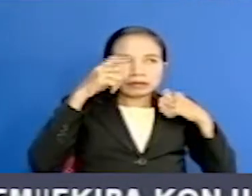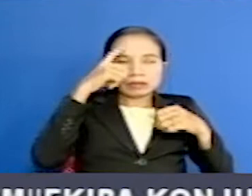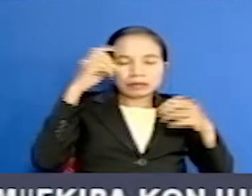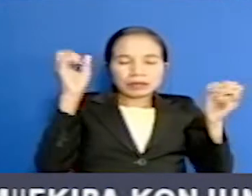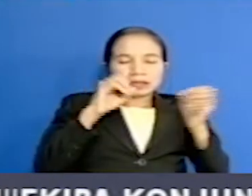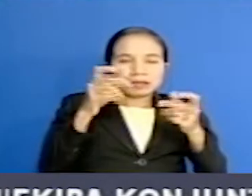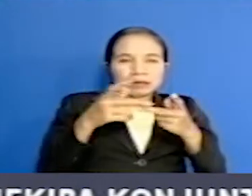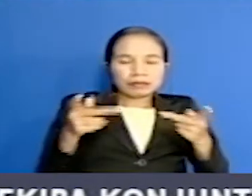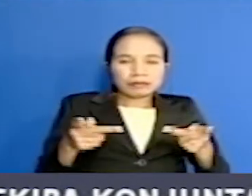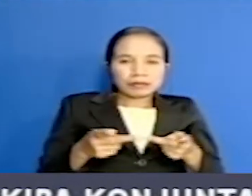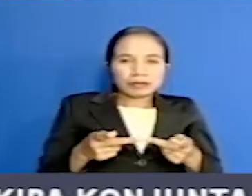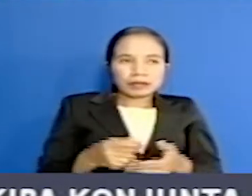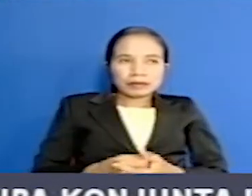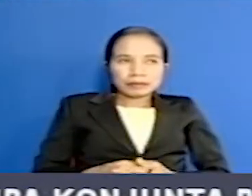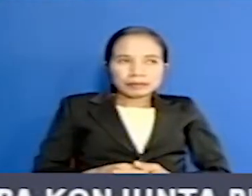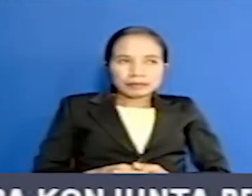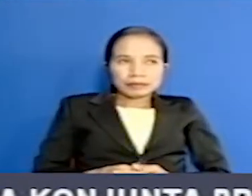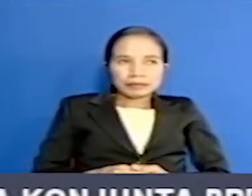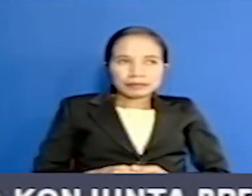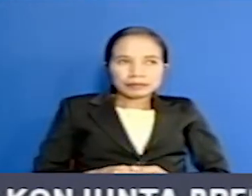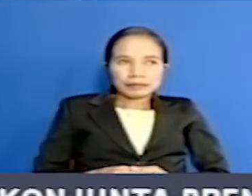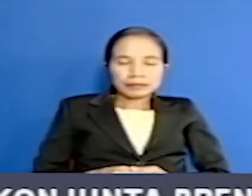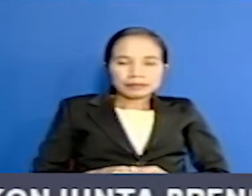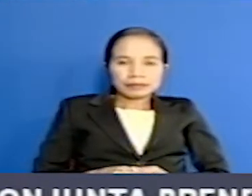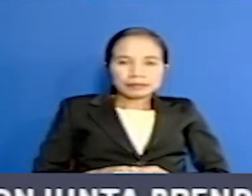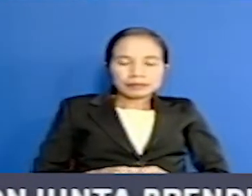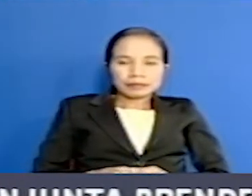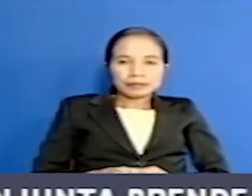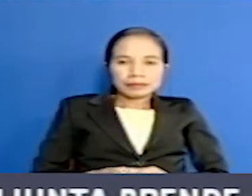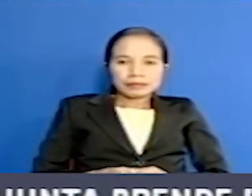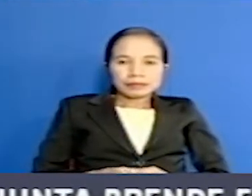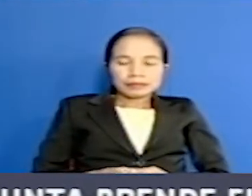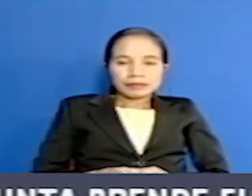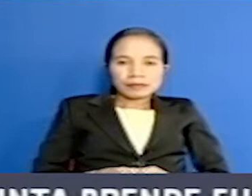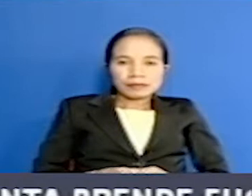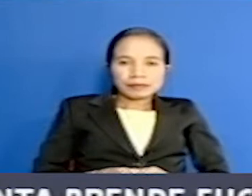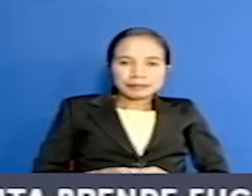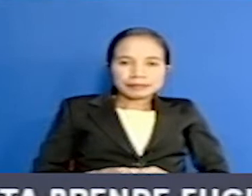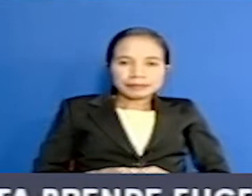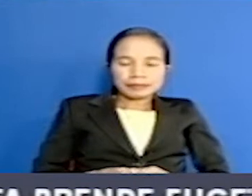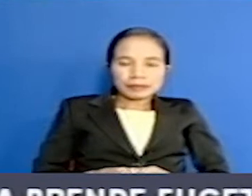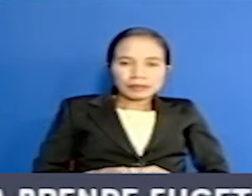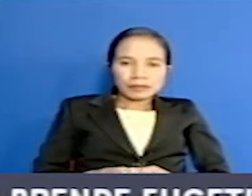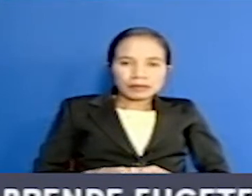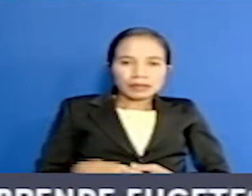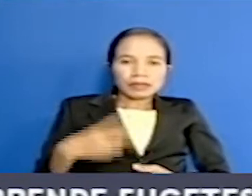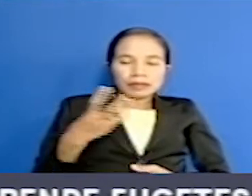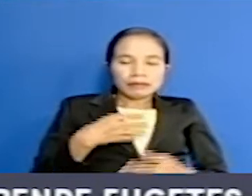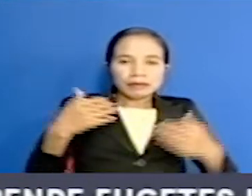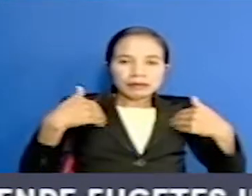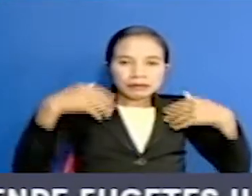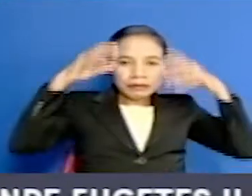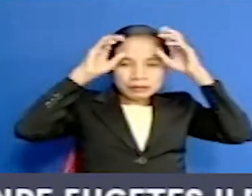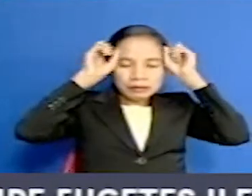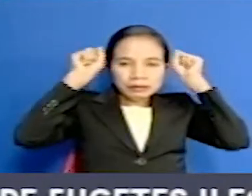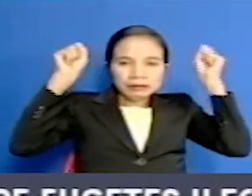Agora dá com a mesma caminha para dentro, não vimos. Iha mas agora dá com a ani am iha am ni presidente associação Nyuma, am